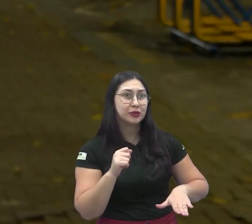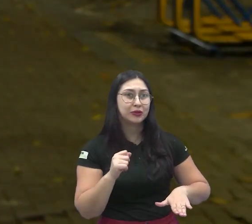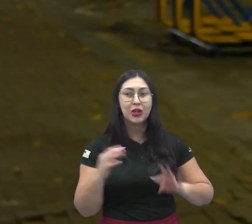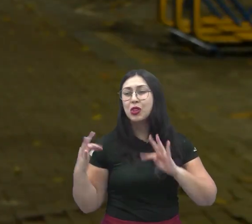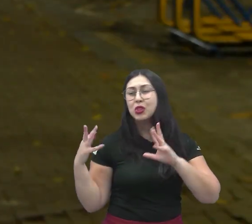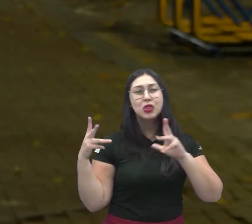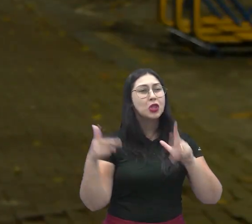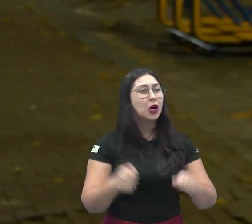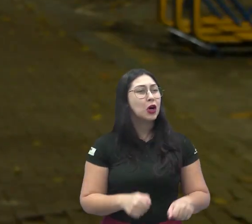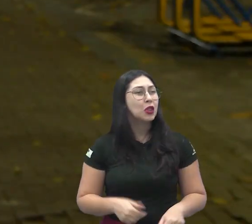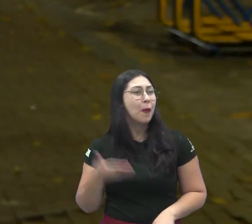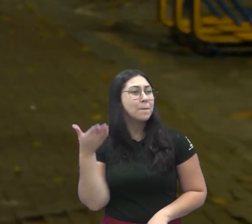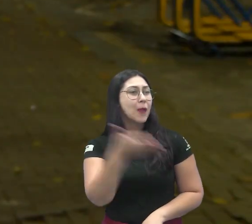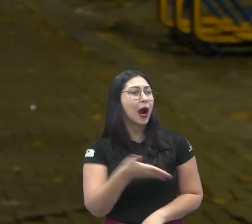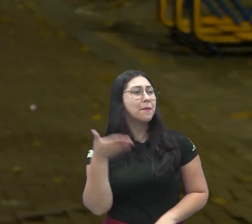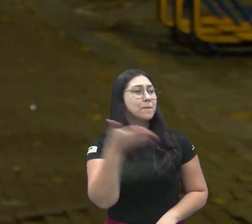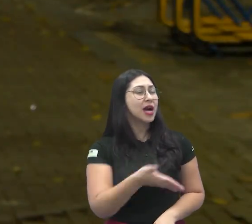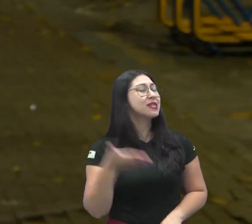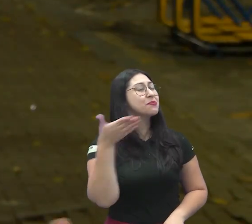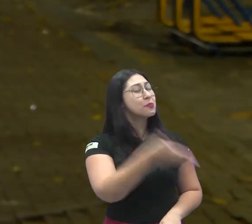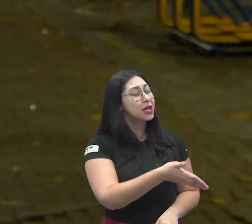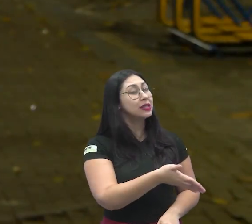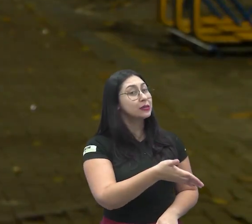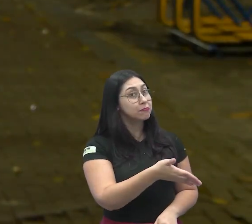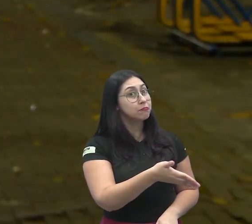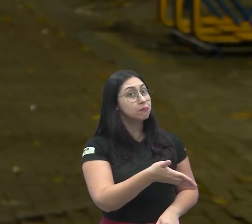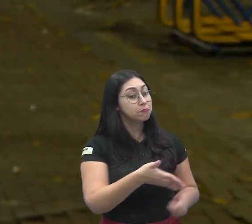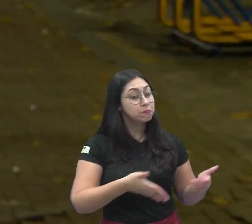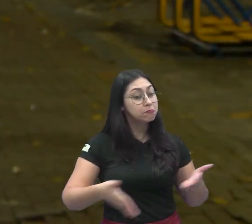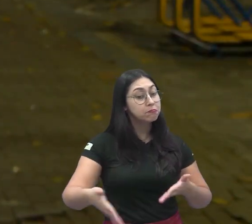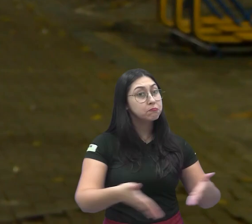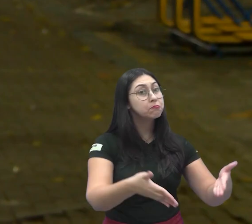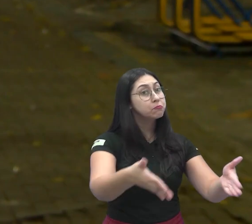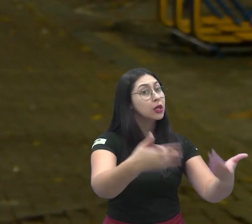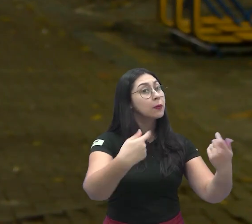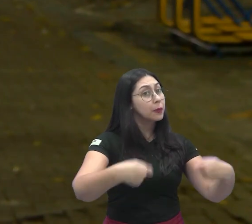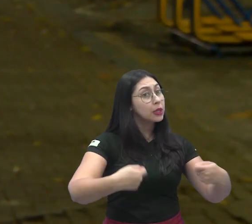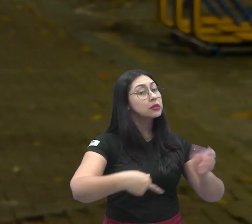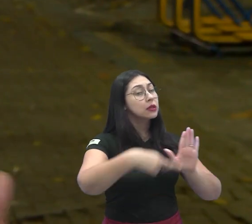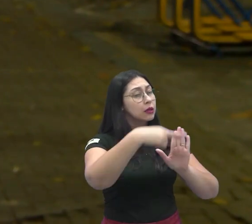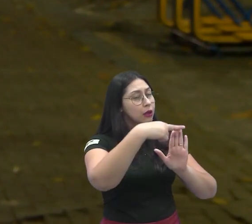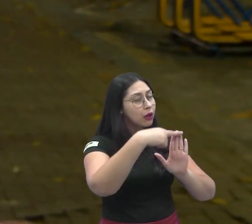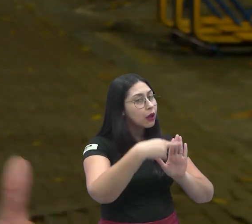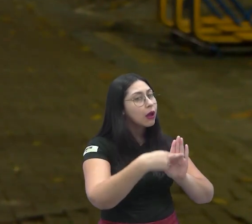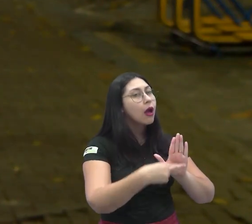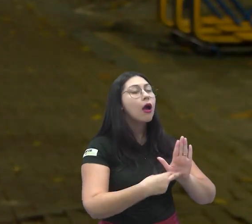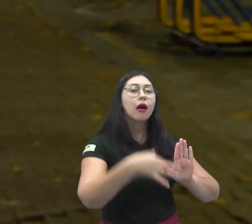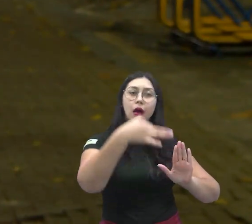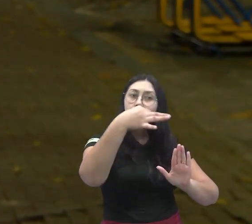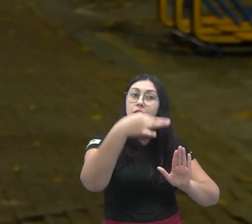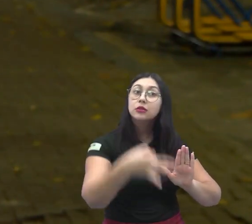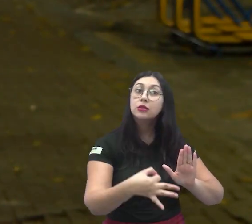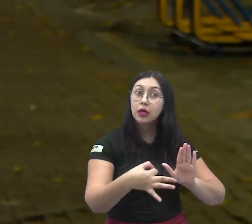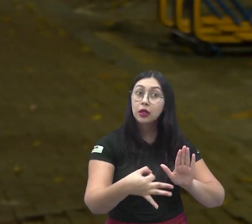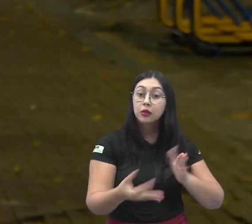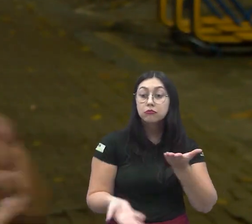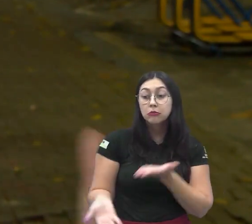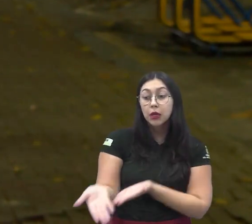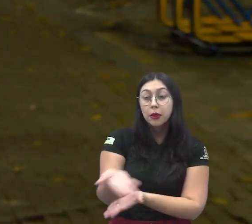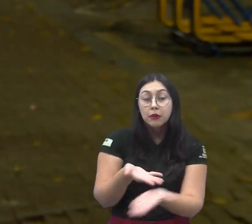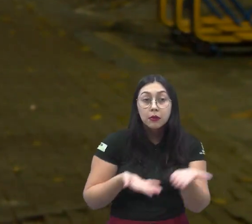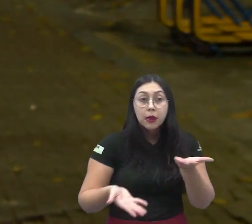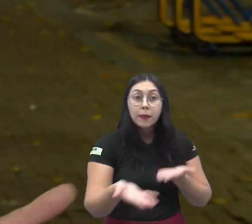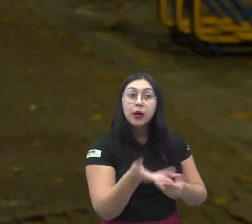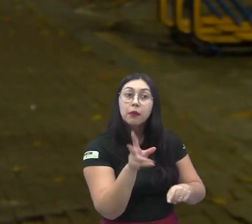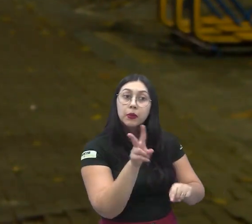até arriscado você colocar toda a população para frequentar esse espaço, né? Isso precisa ser bem delimitado, precisa existir todo